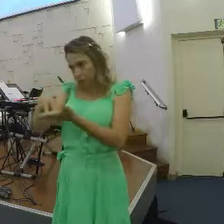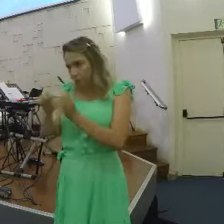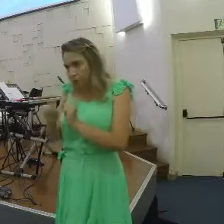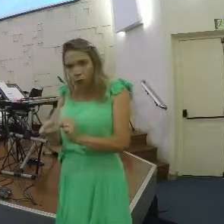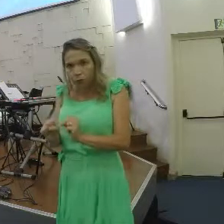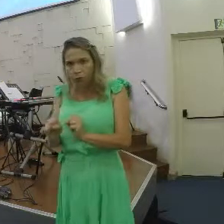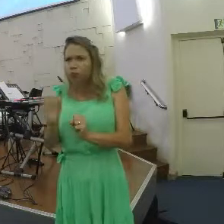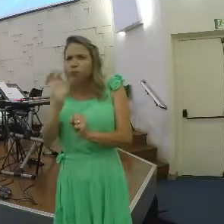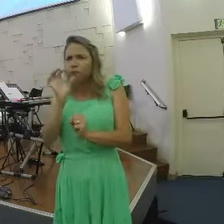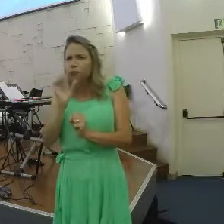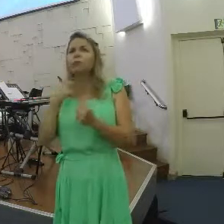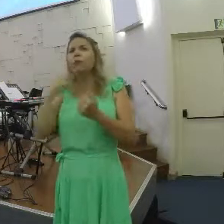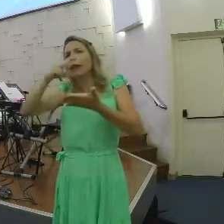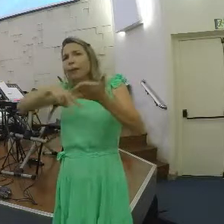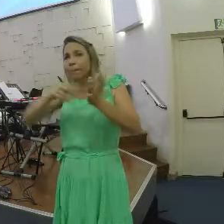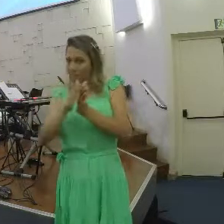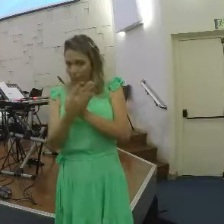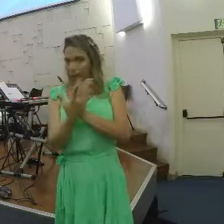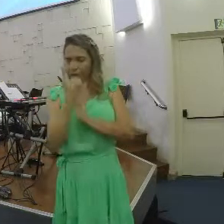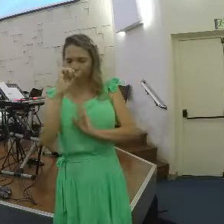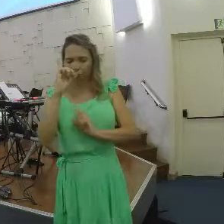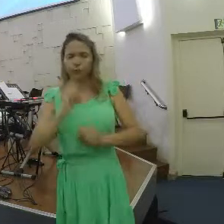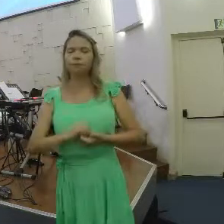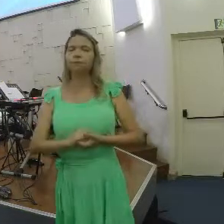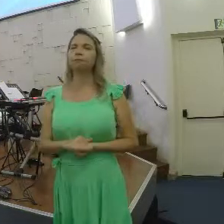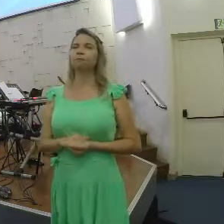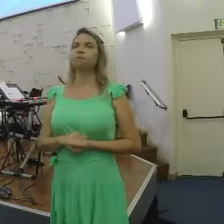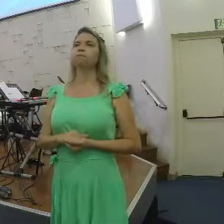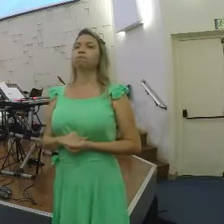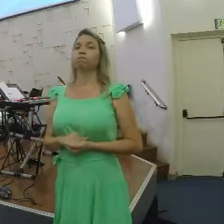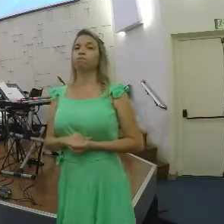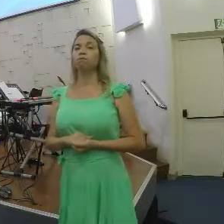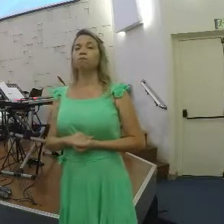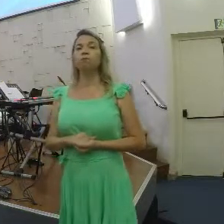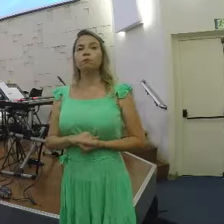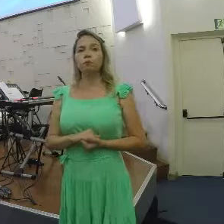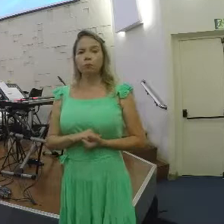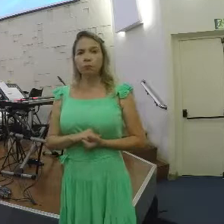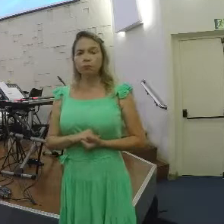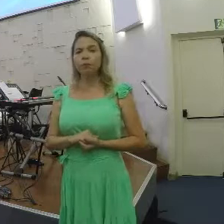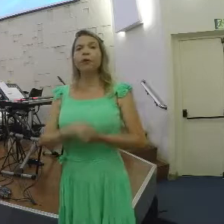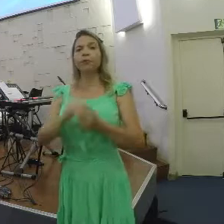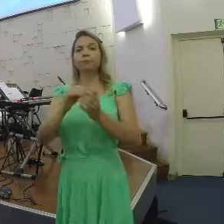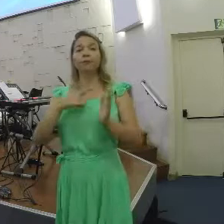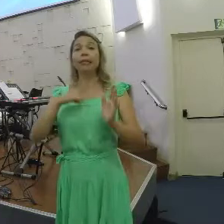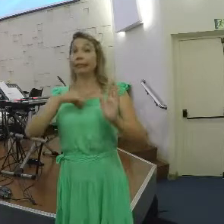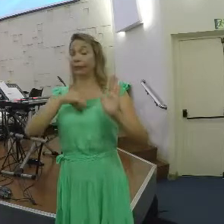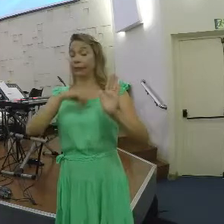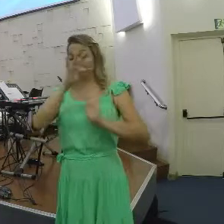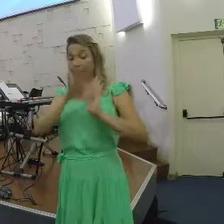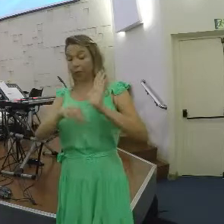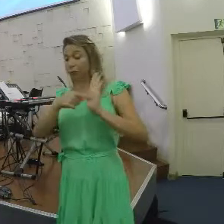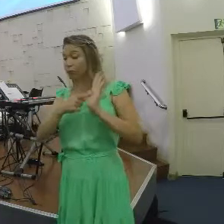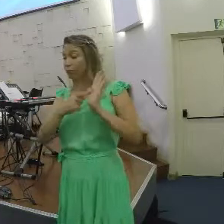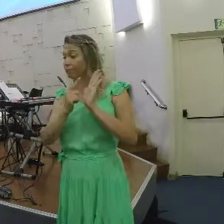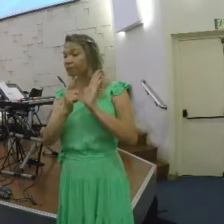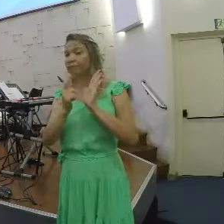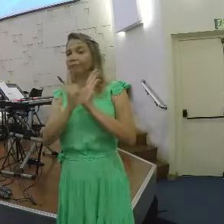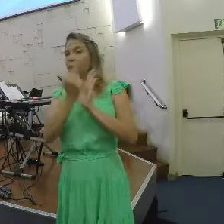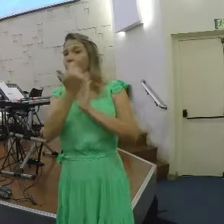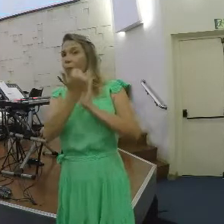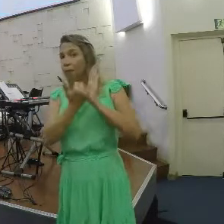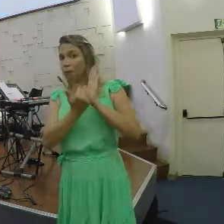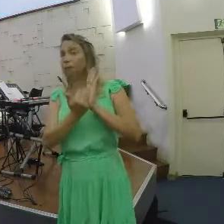mais este momento para a leitura da palavra. Como está em nosso boletim, cremos nisso, fica o chamado para